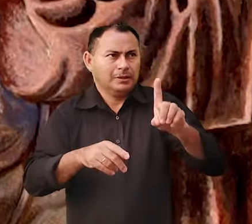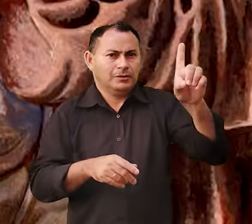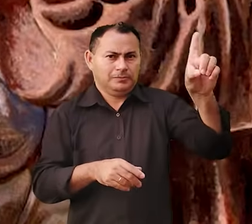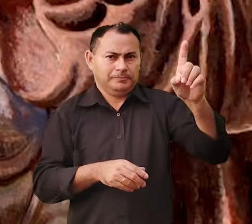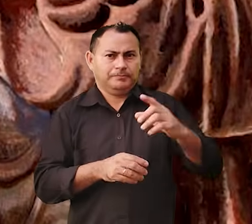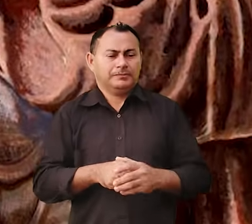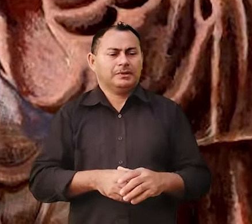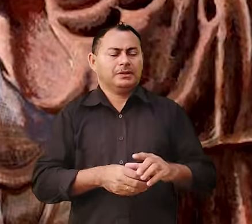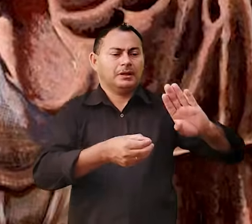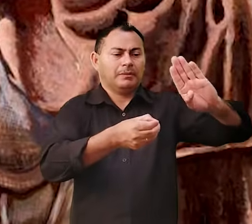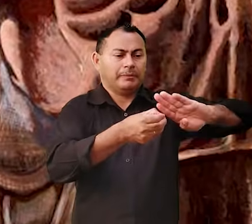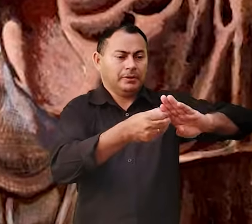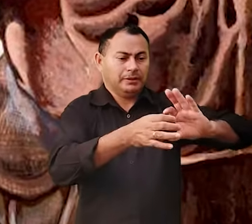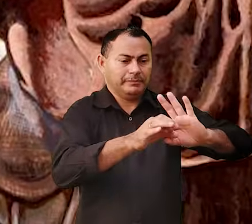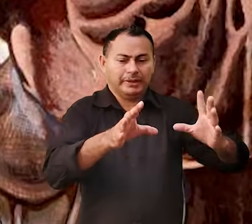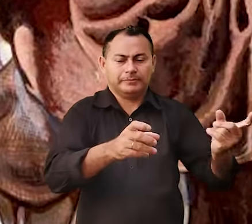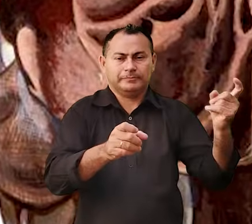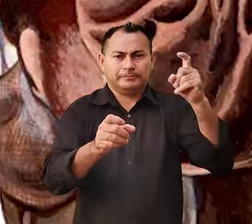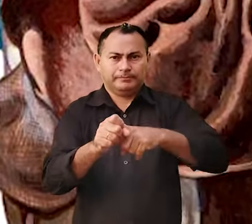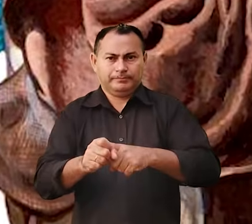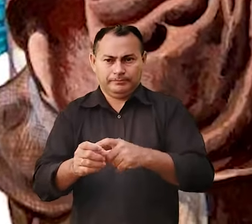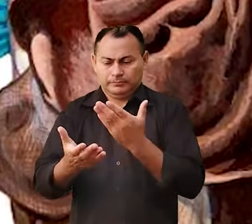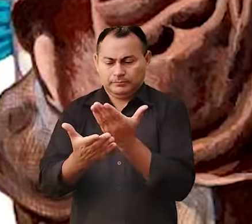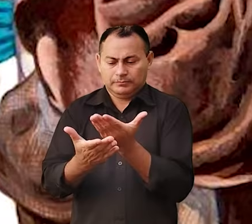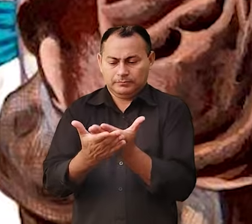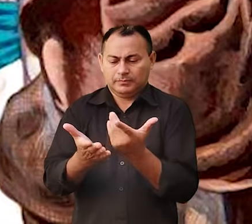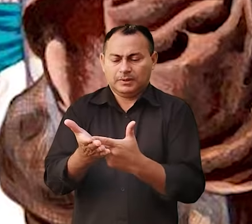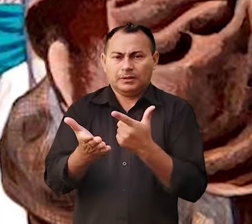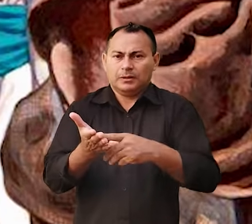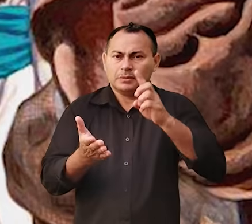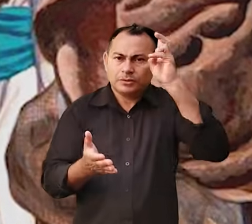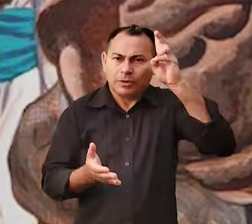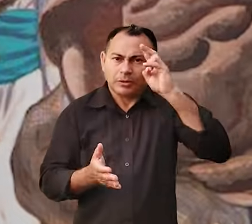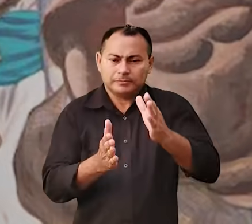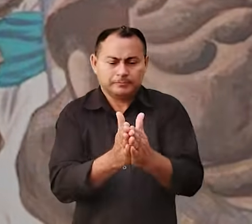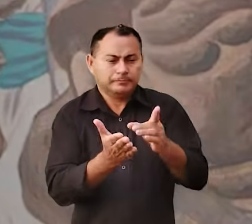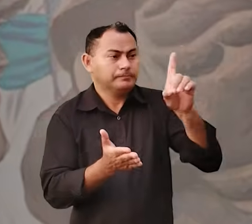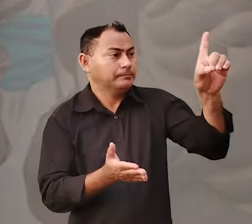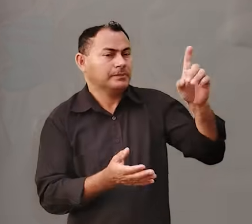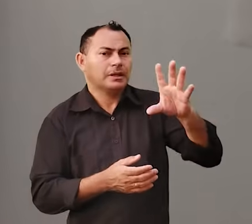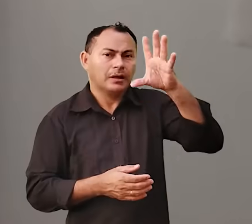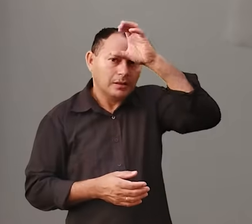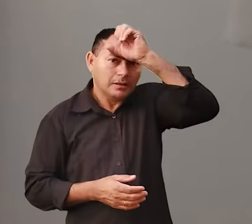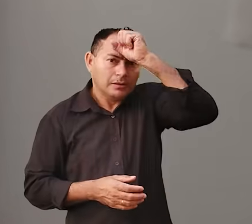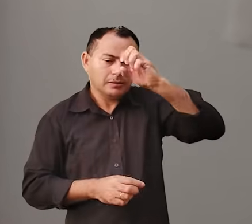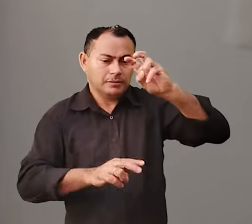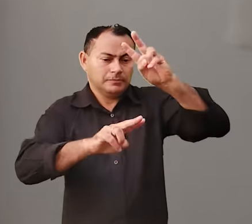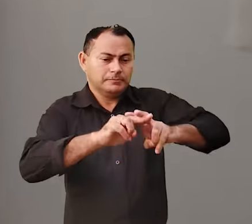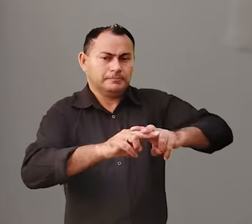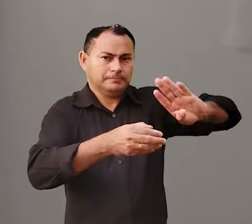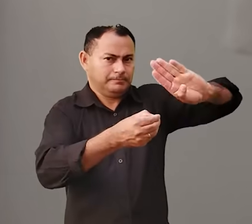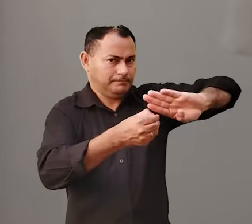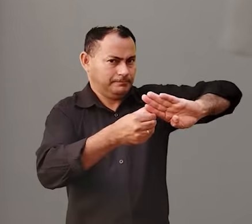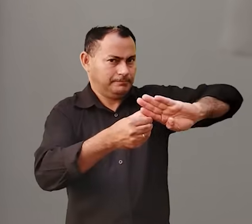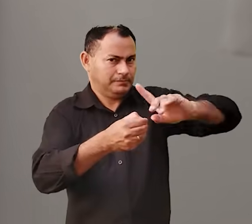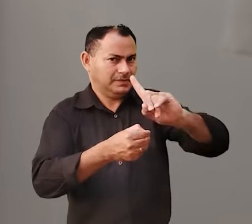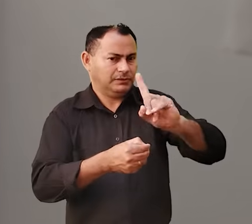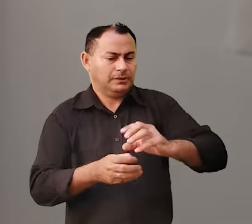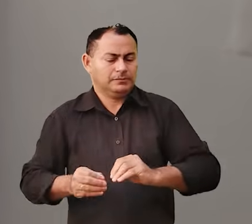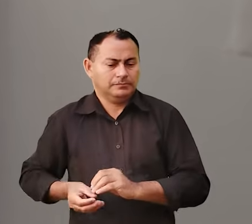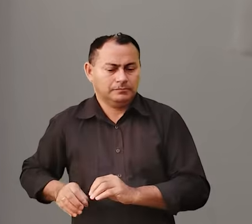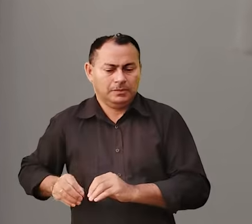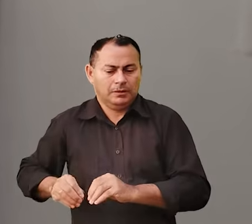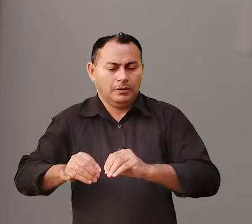de Deus da Babilônia. Quando estudamos os livros históricos da Bíblia, aprendemos que o exílio babilônico não foi apenas